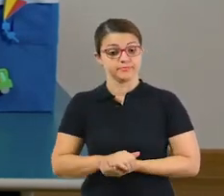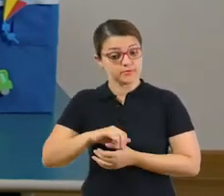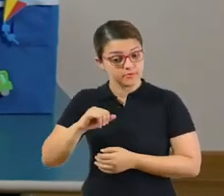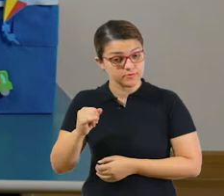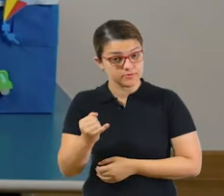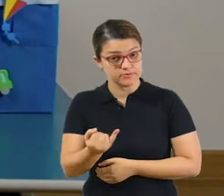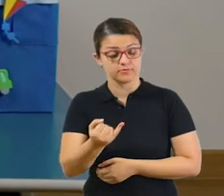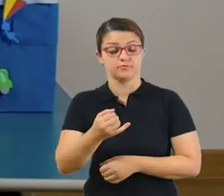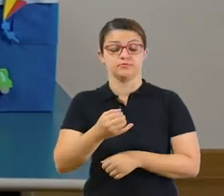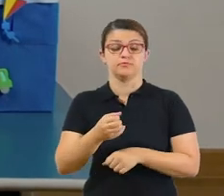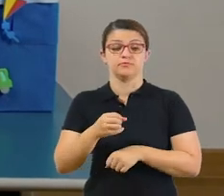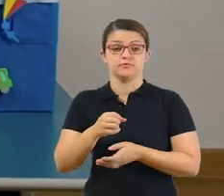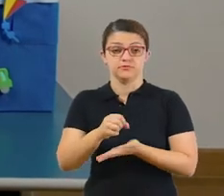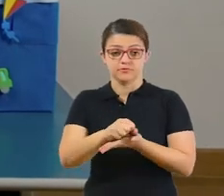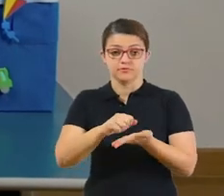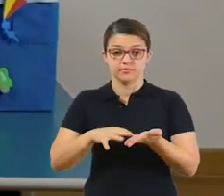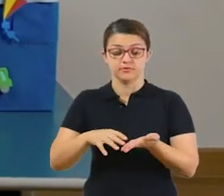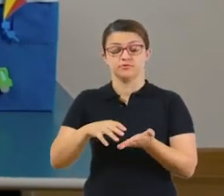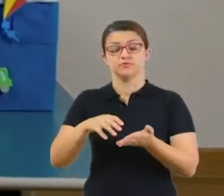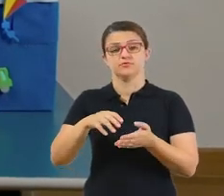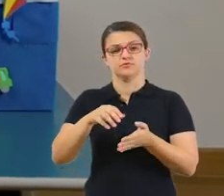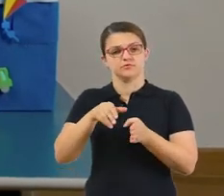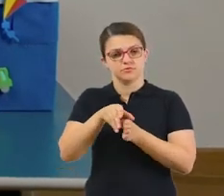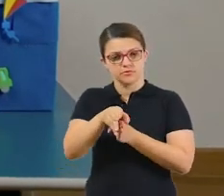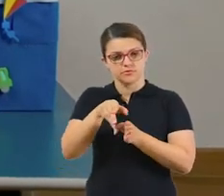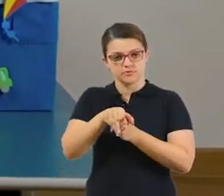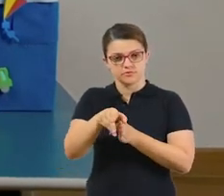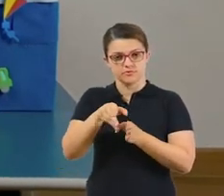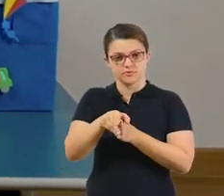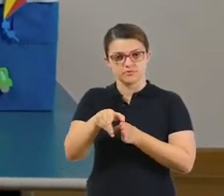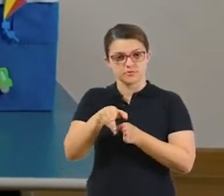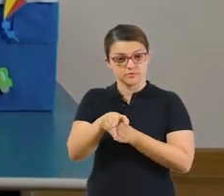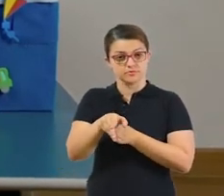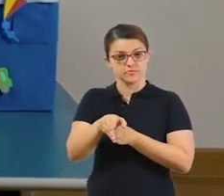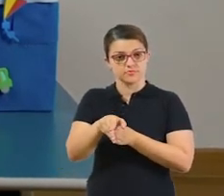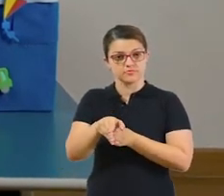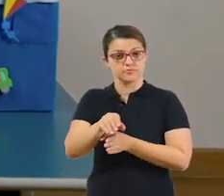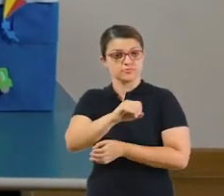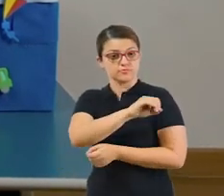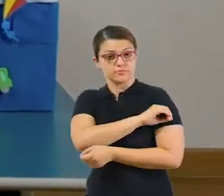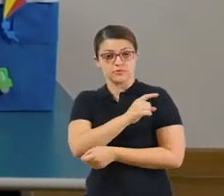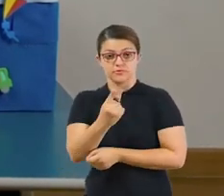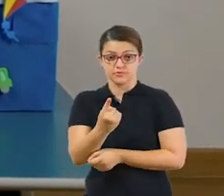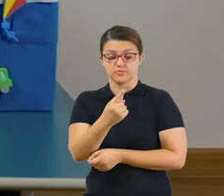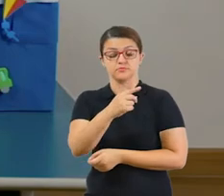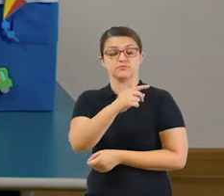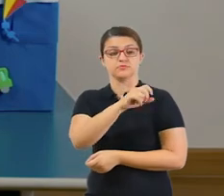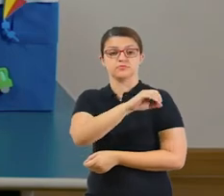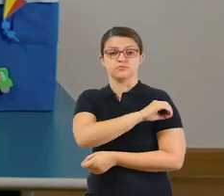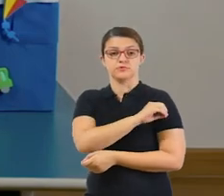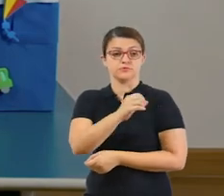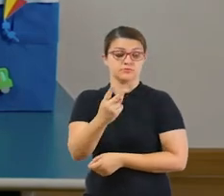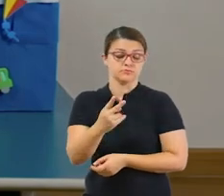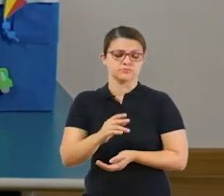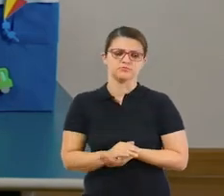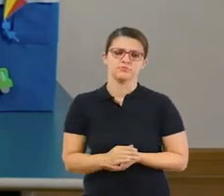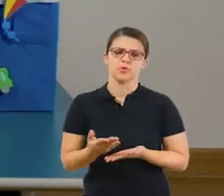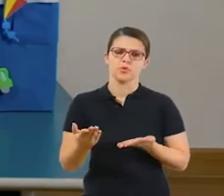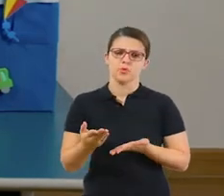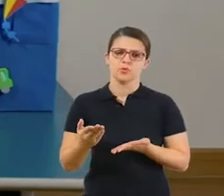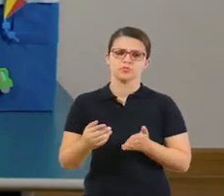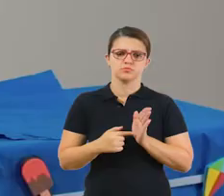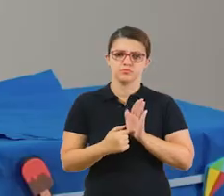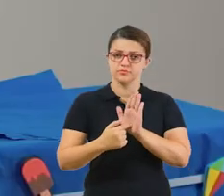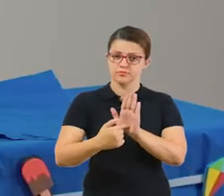e aproveitando as atividades propostas para a turma de pré-1 e pré-2. Hoje trago para vocês um poema bem